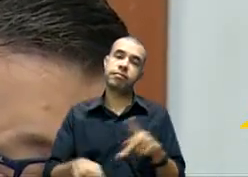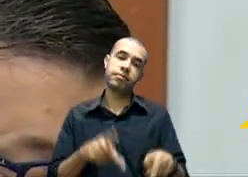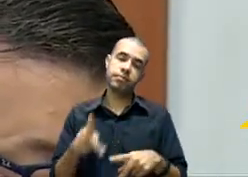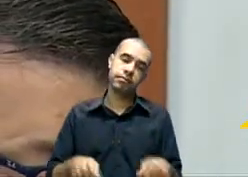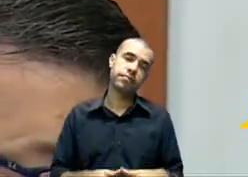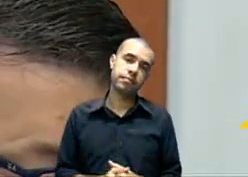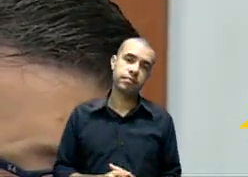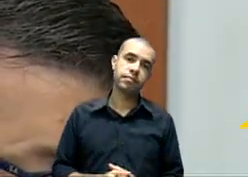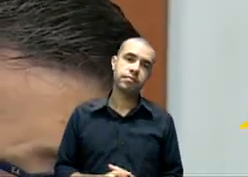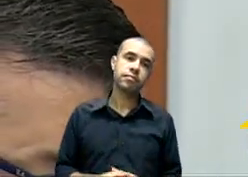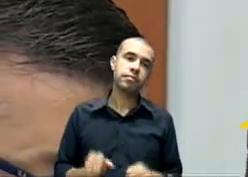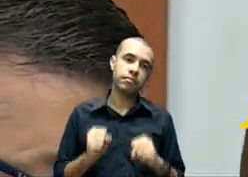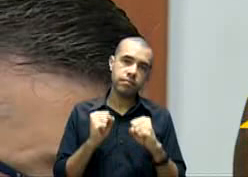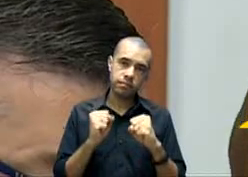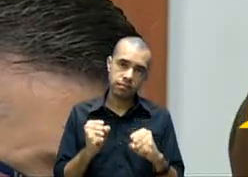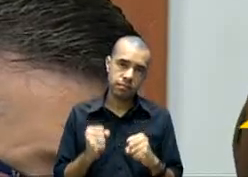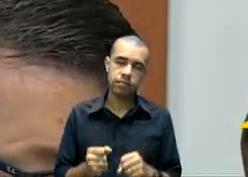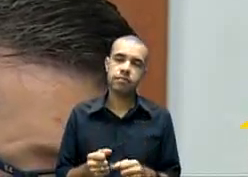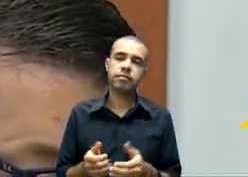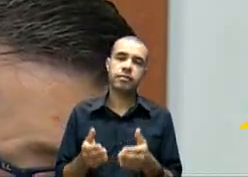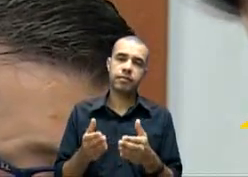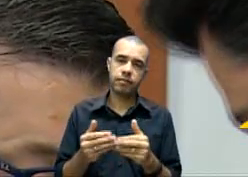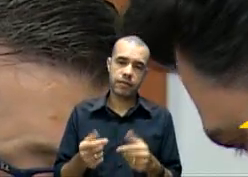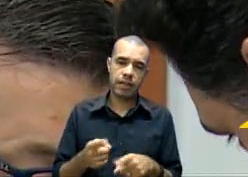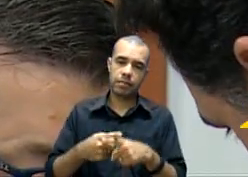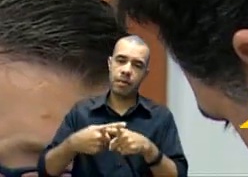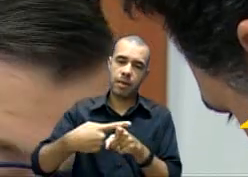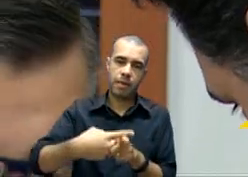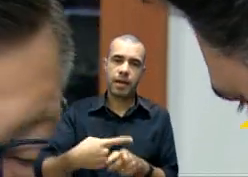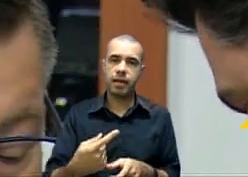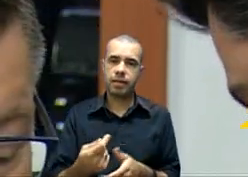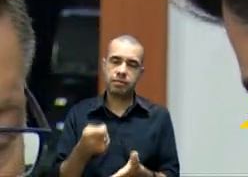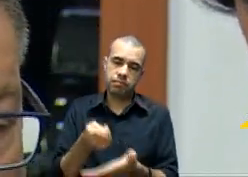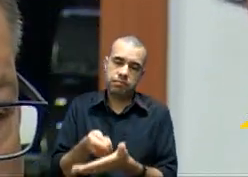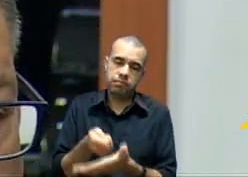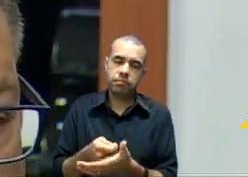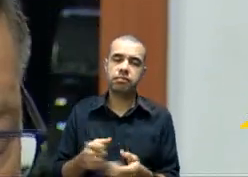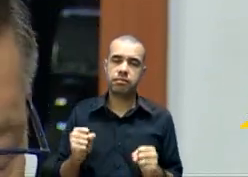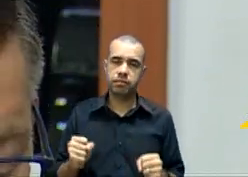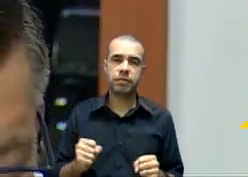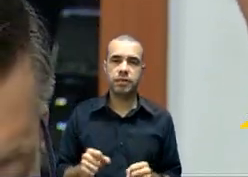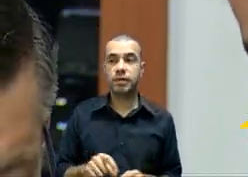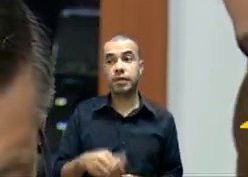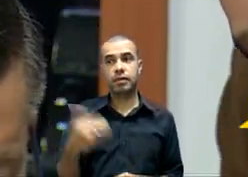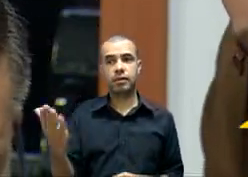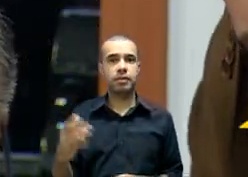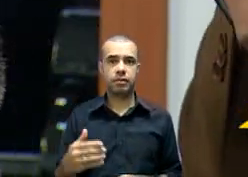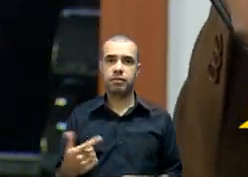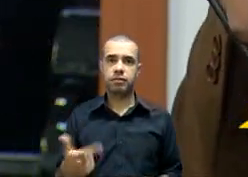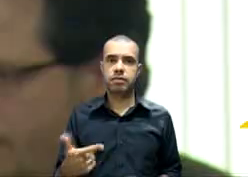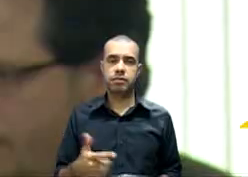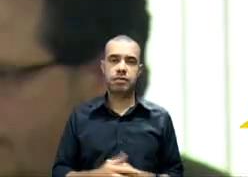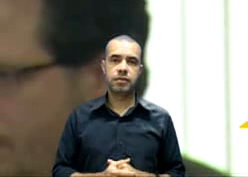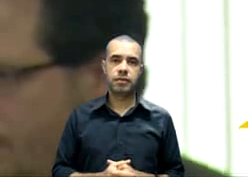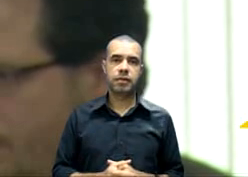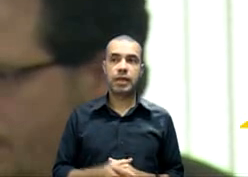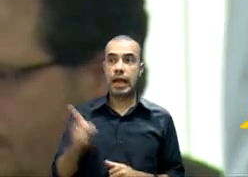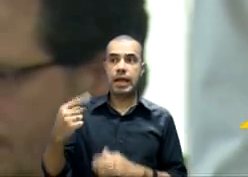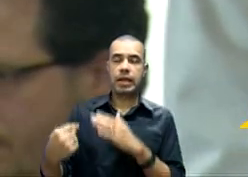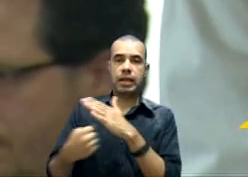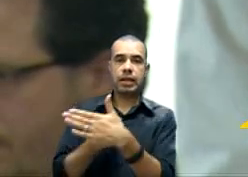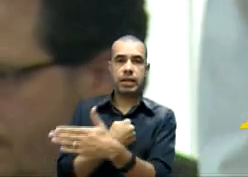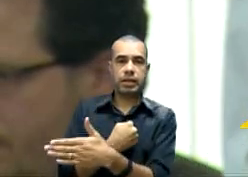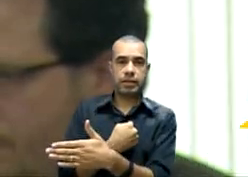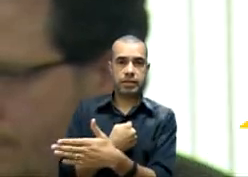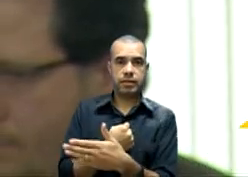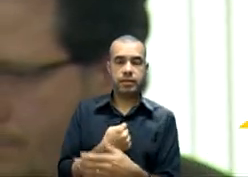ter renda, cobra, passagem e tal. A autarquia não. Daí o Ronald me procurou e falou: Martinez, eu fui chamado